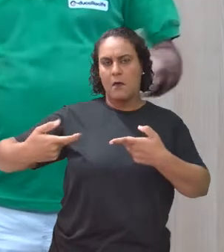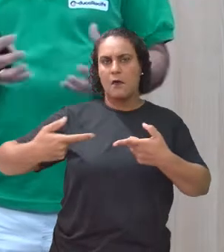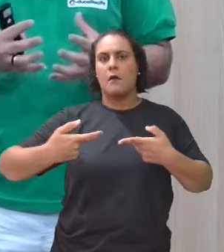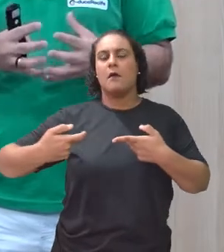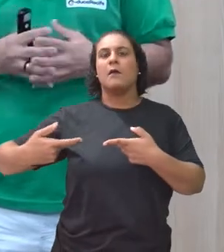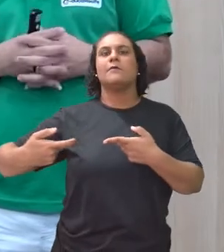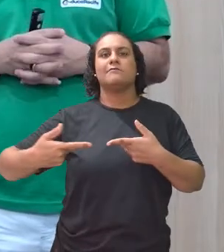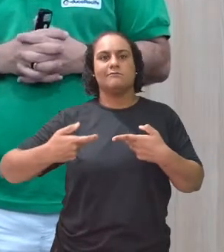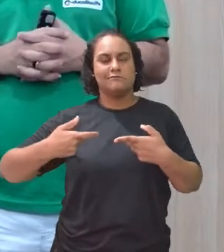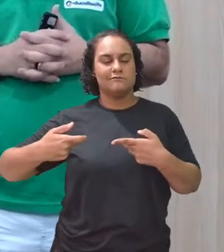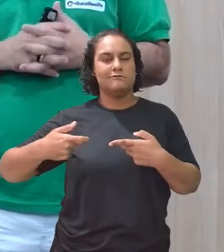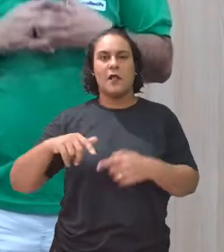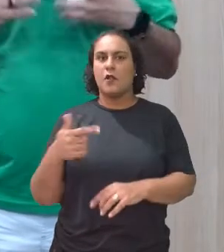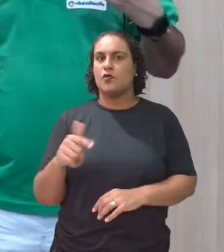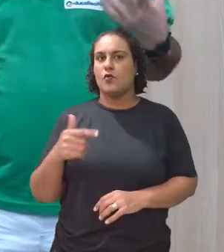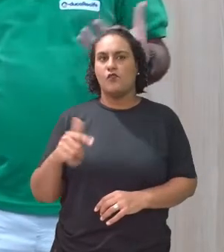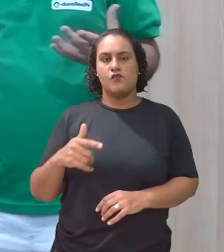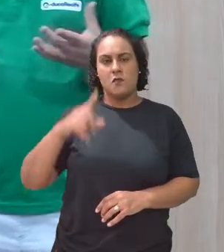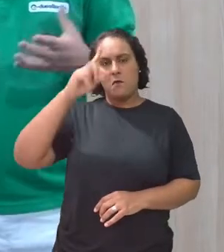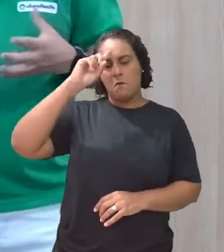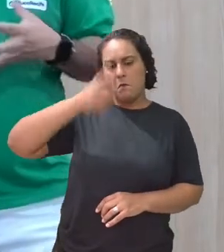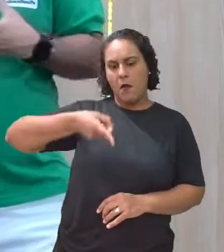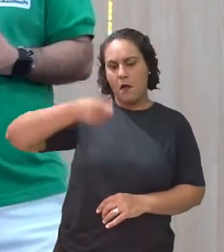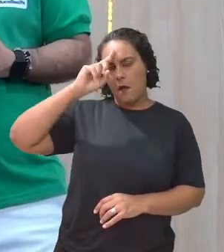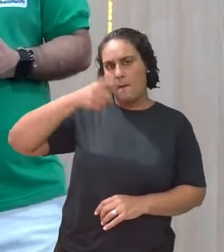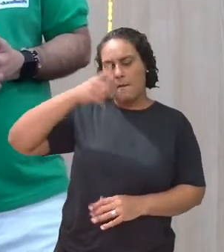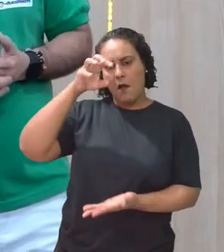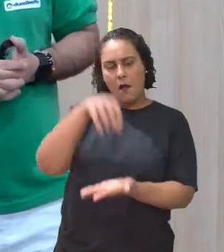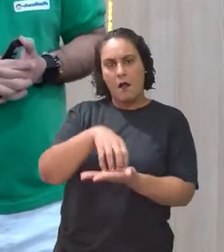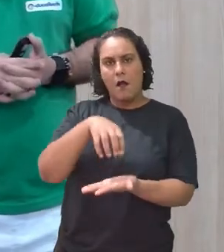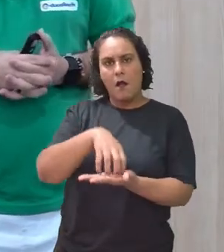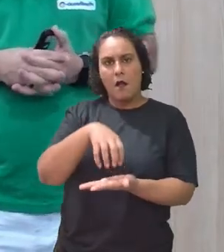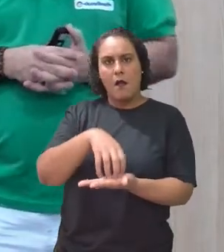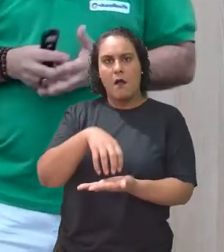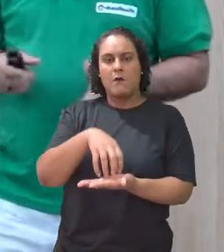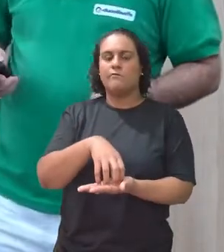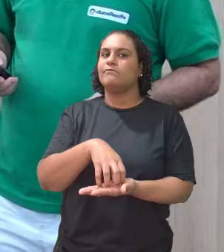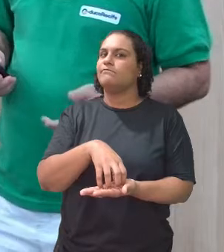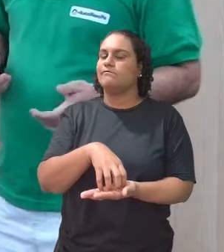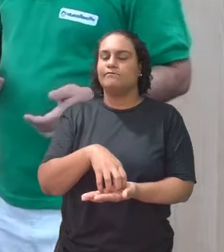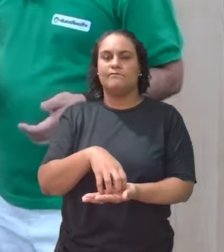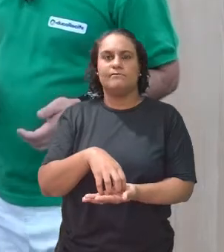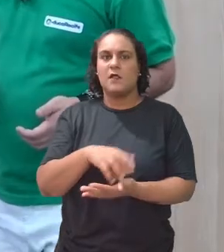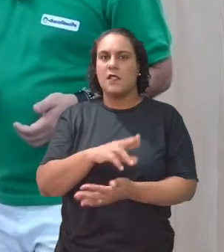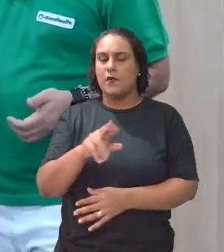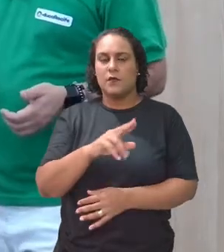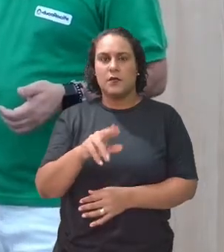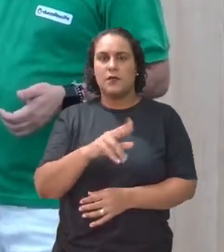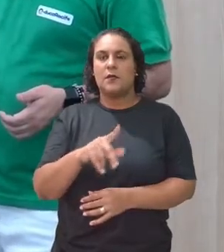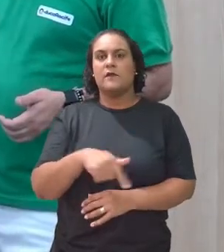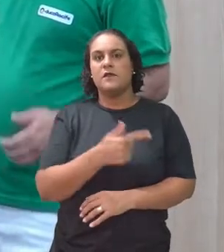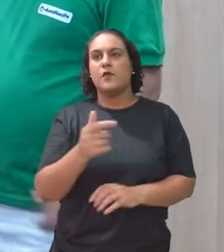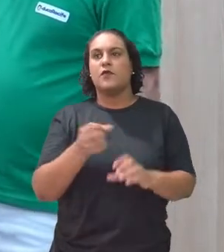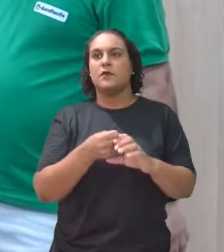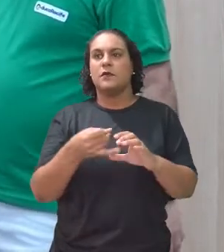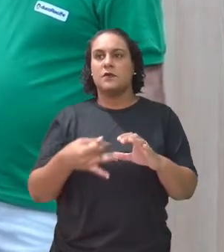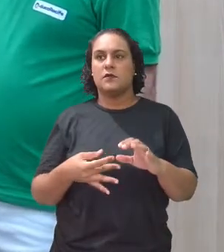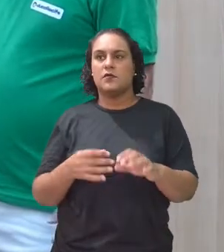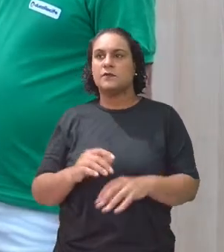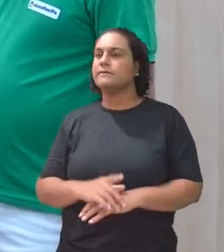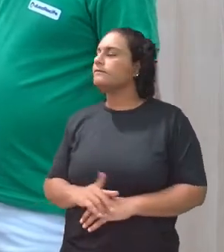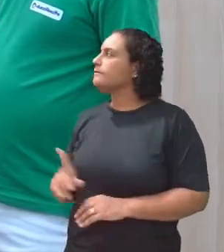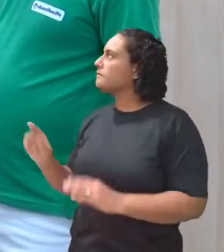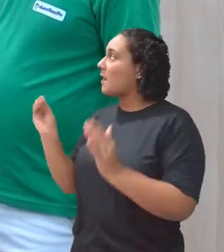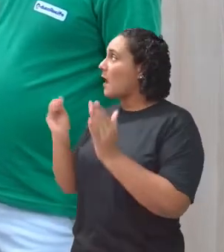assembleia de guerreiros, eles não tinham autoridade central constituída, né? Isso aqui vai ser uma outra característica,